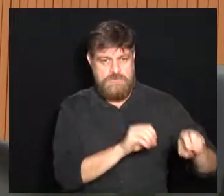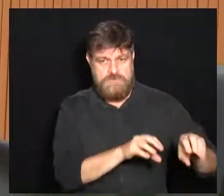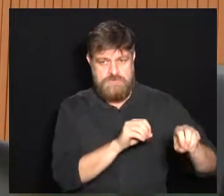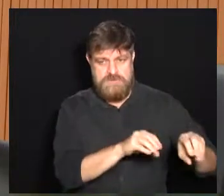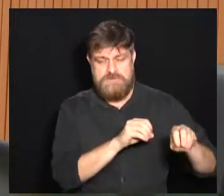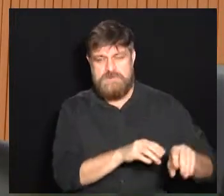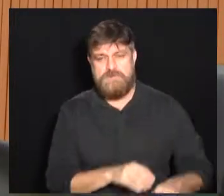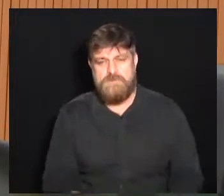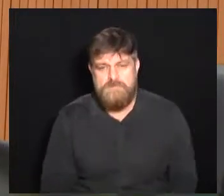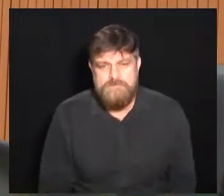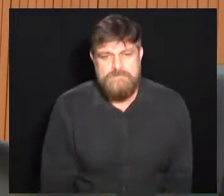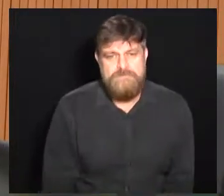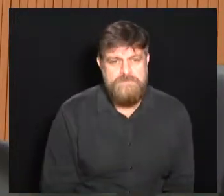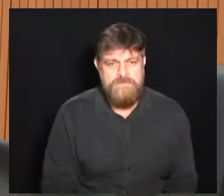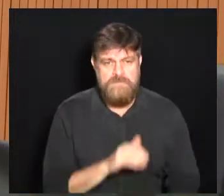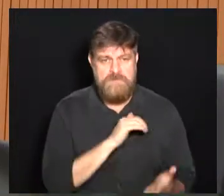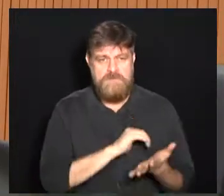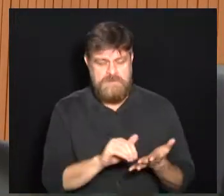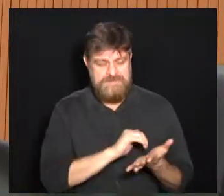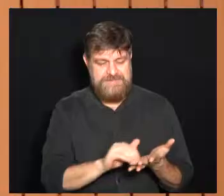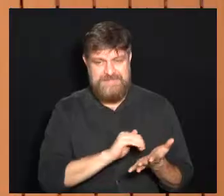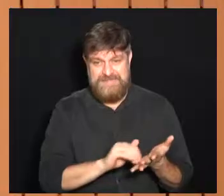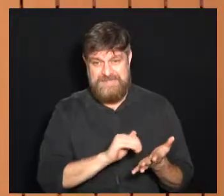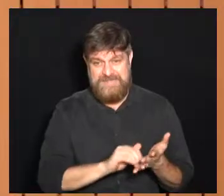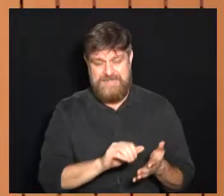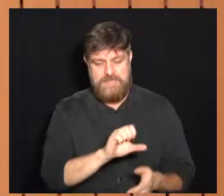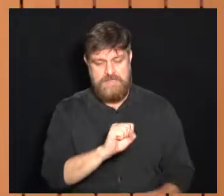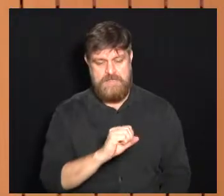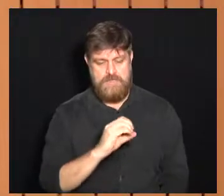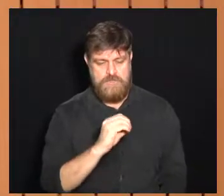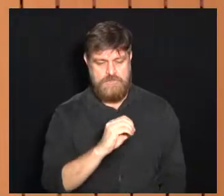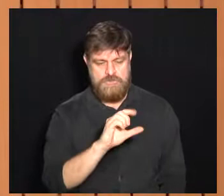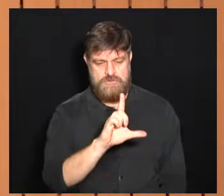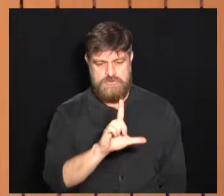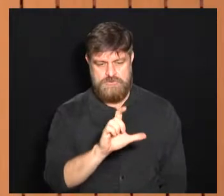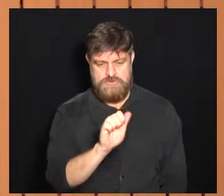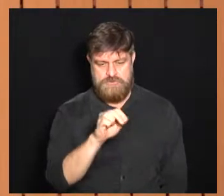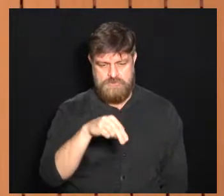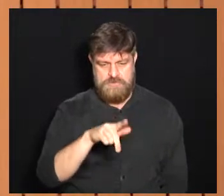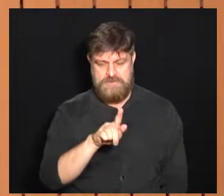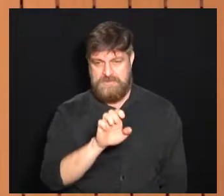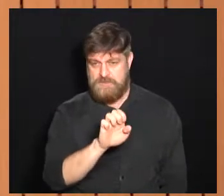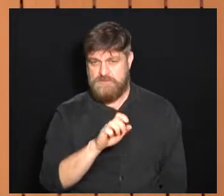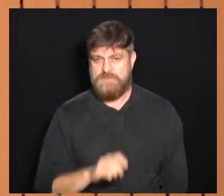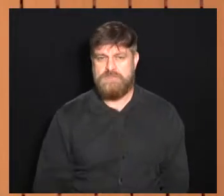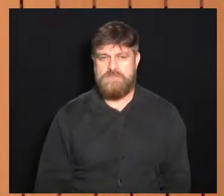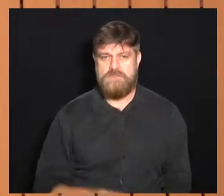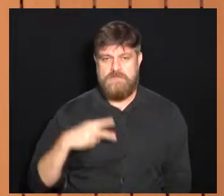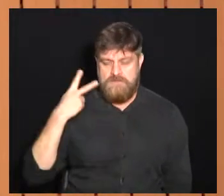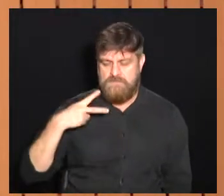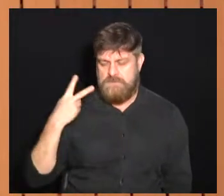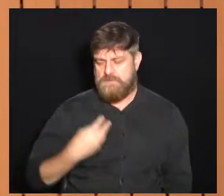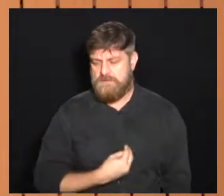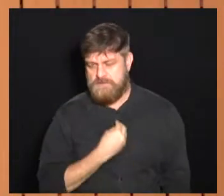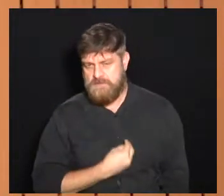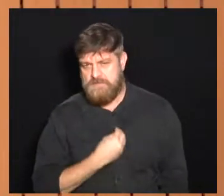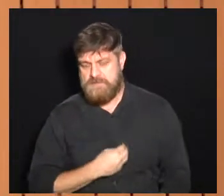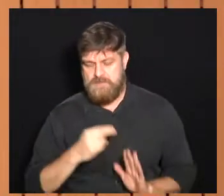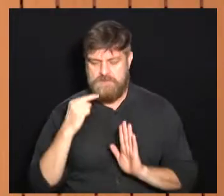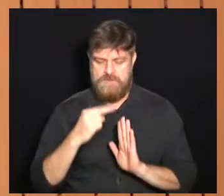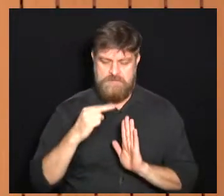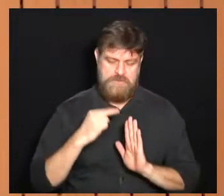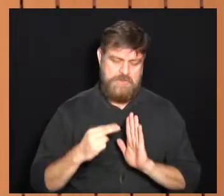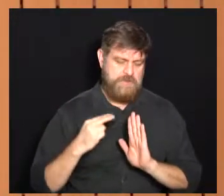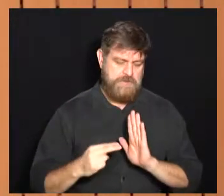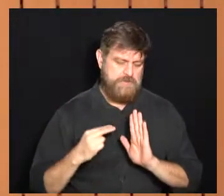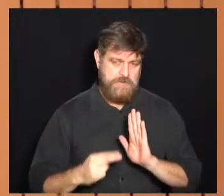Educação, secretária Solange, vereadores presentes, professor Alberto, vereador Rossini, Jorge da